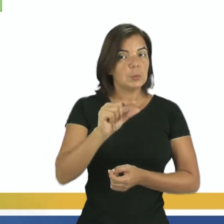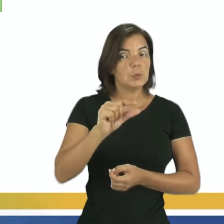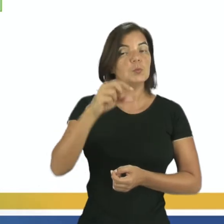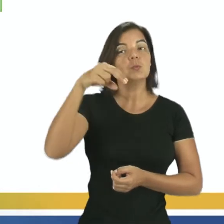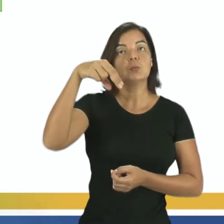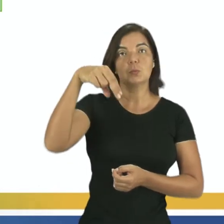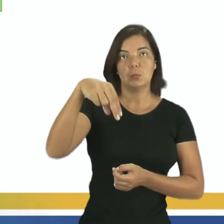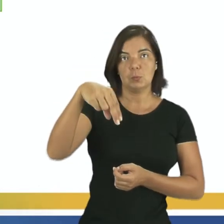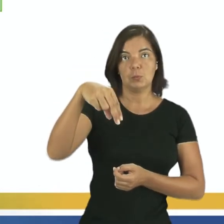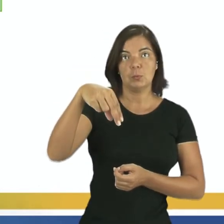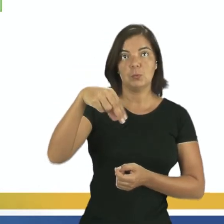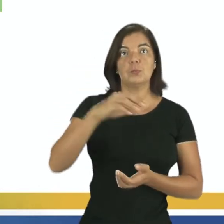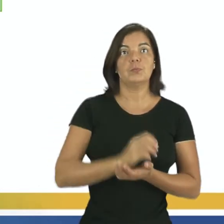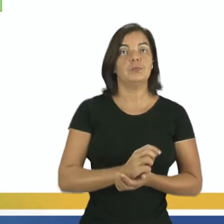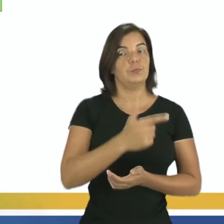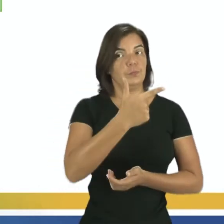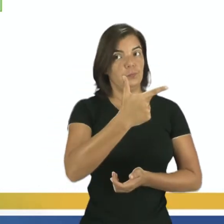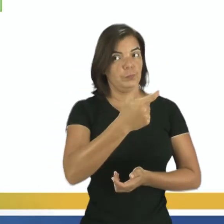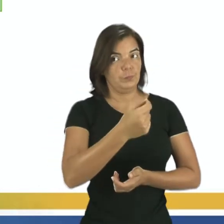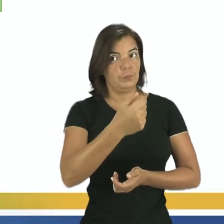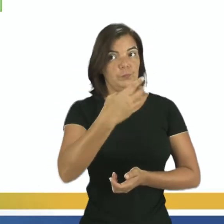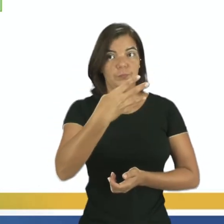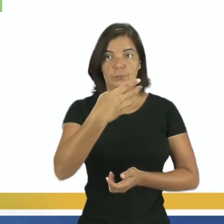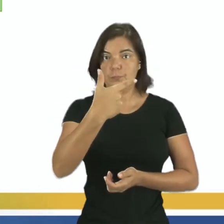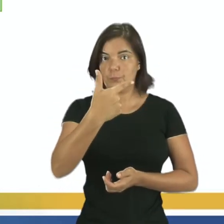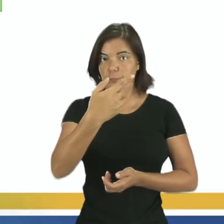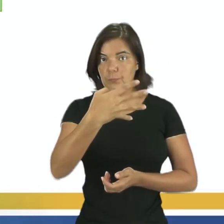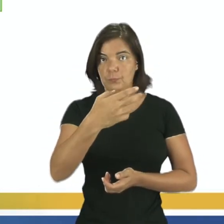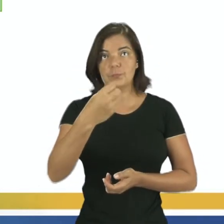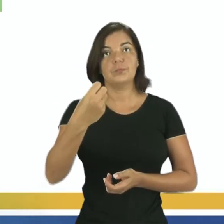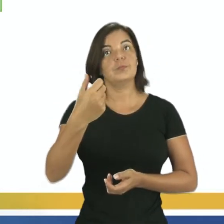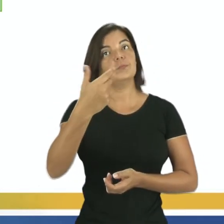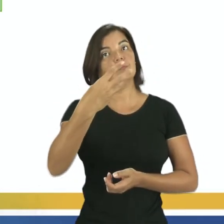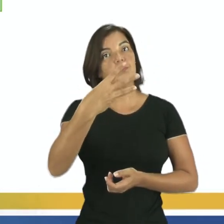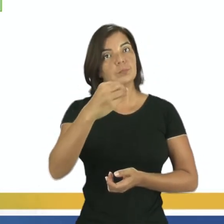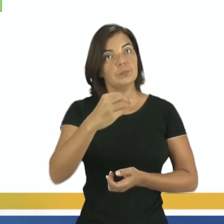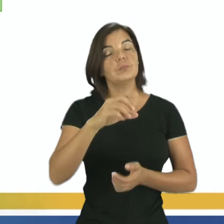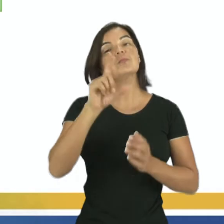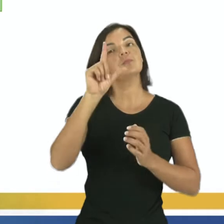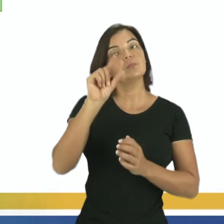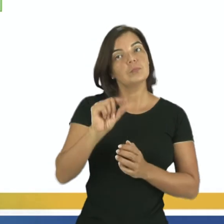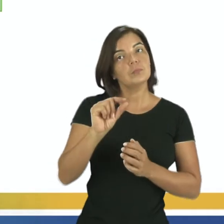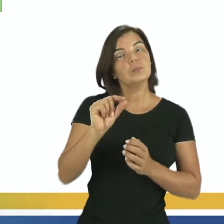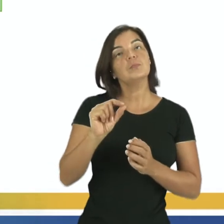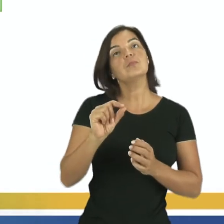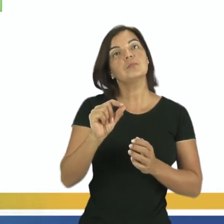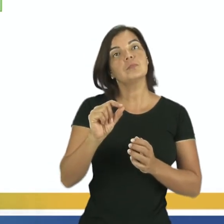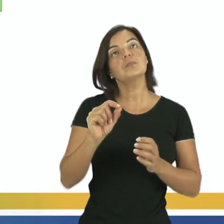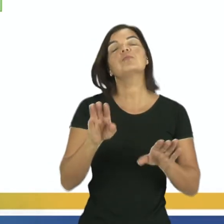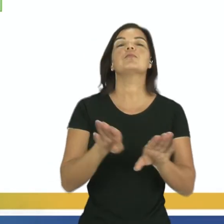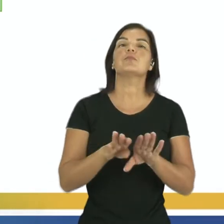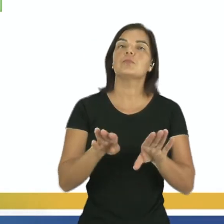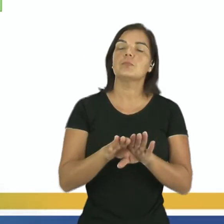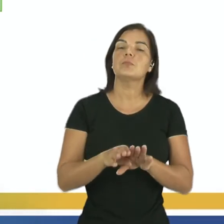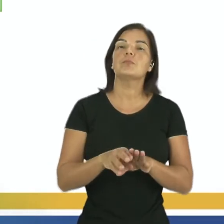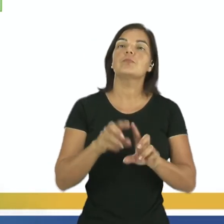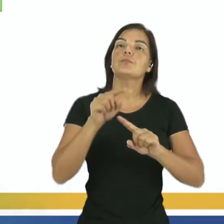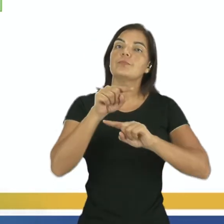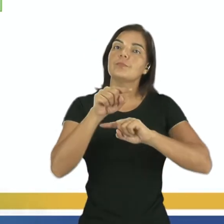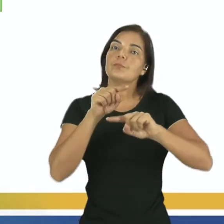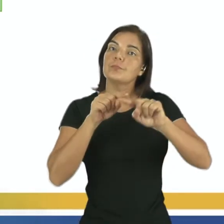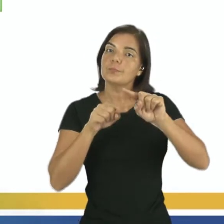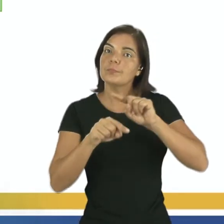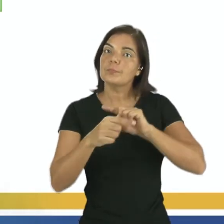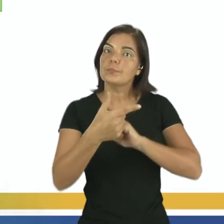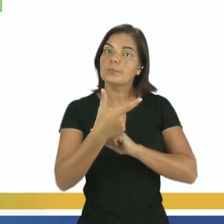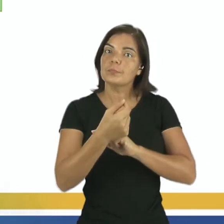a 20, 24 e 30, e é o menor deles, né? Então eu falo que o 120 é o menor natural que é divisível